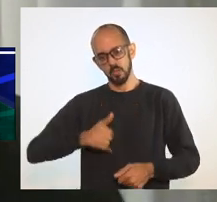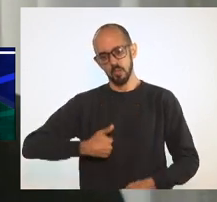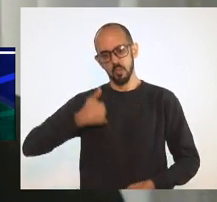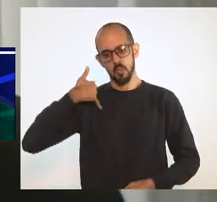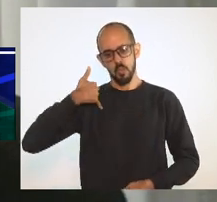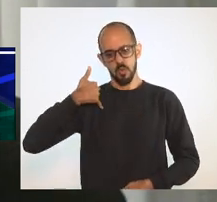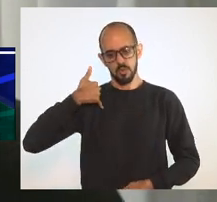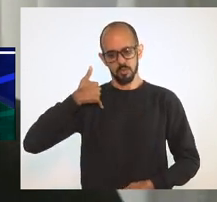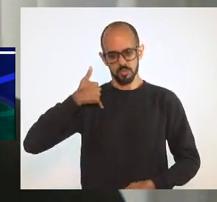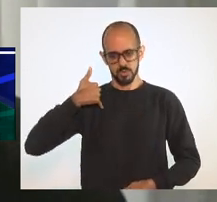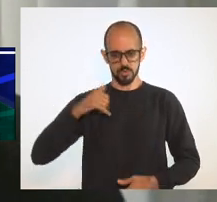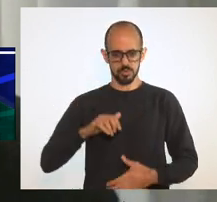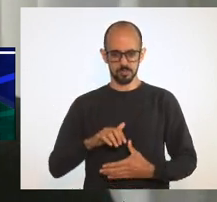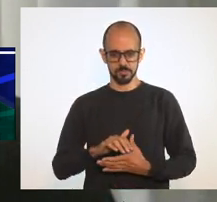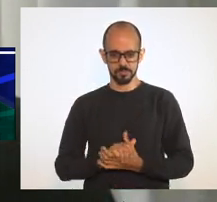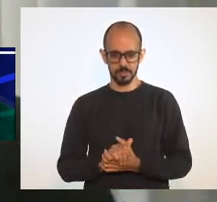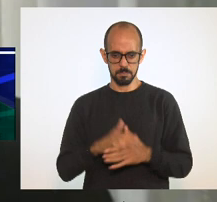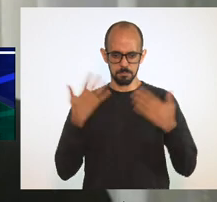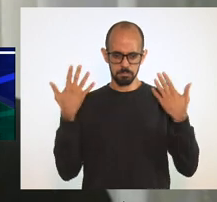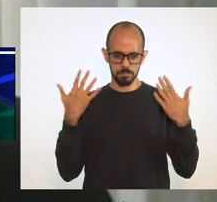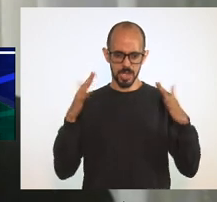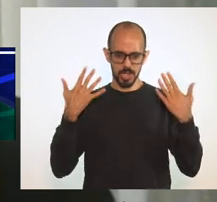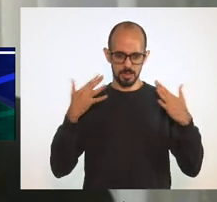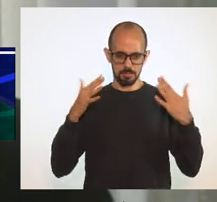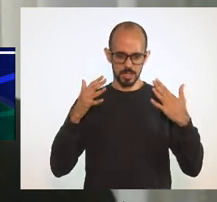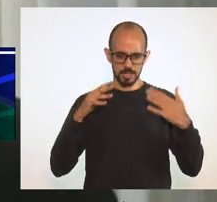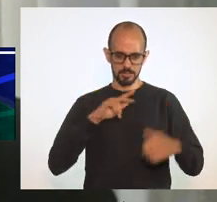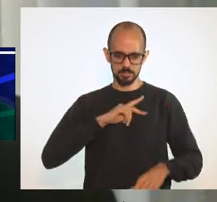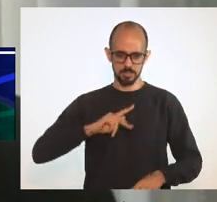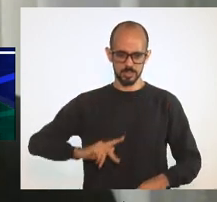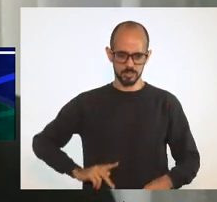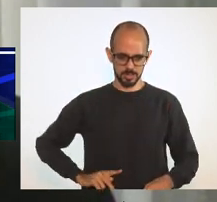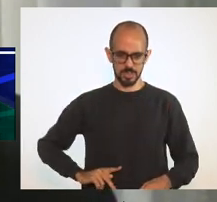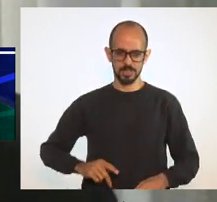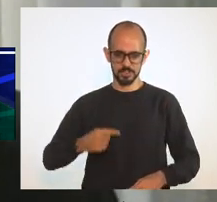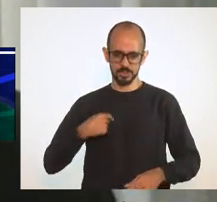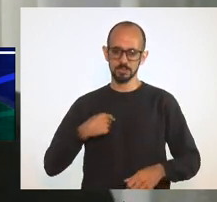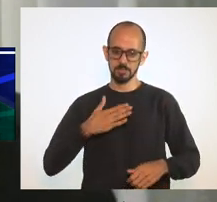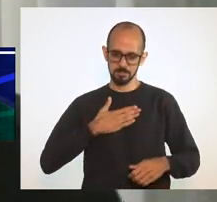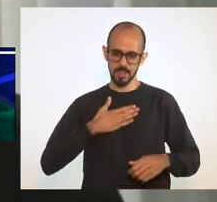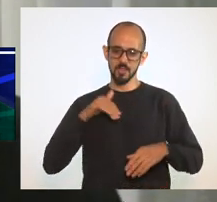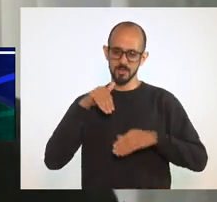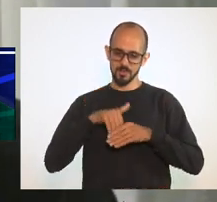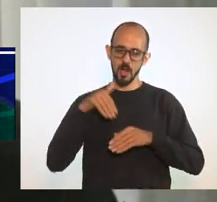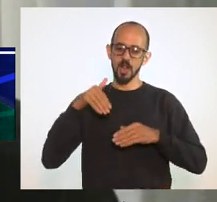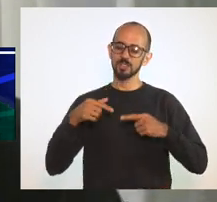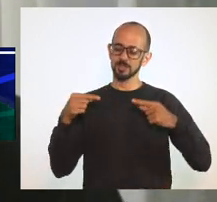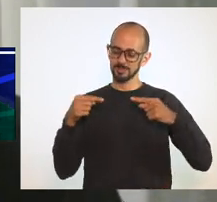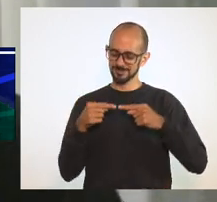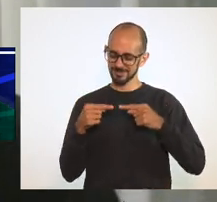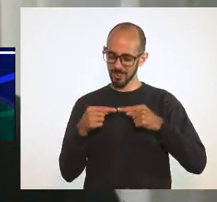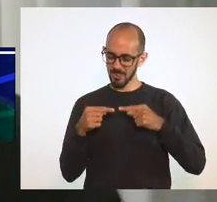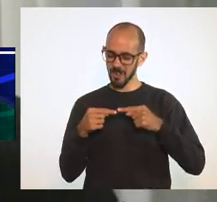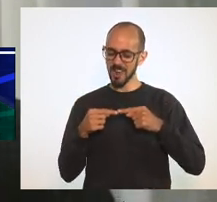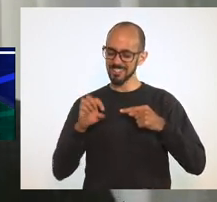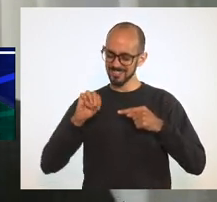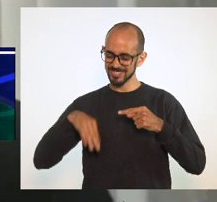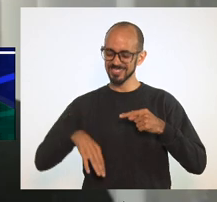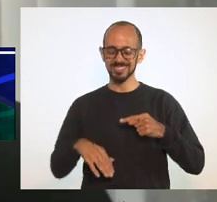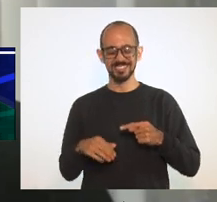grande aí, viu? Parabéns, presidente. Meu voto é favorável aí, cara. Com louvor,